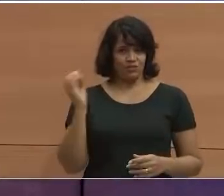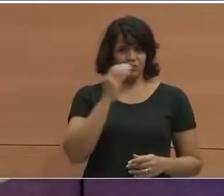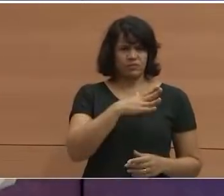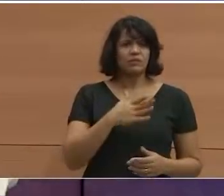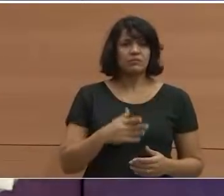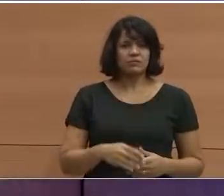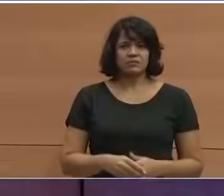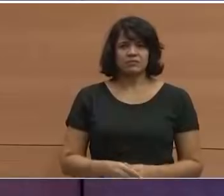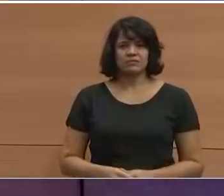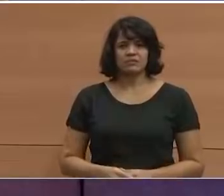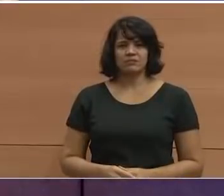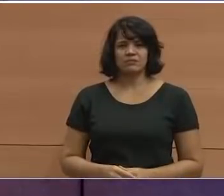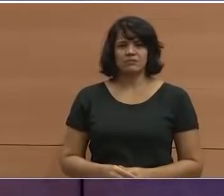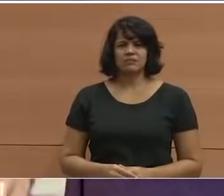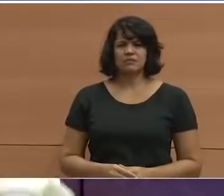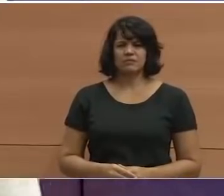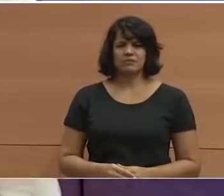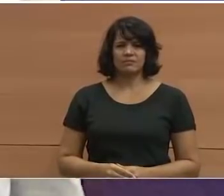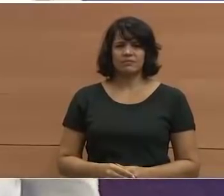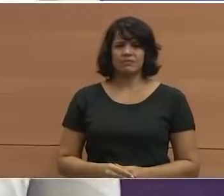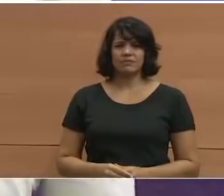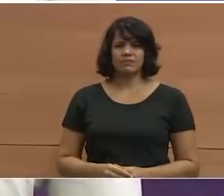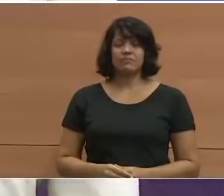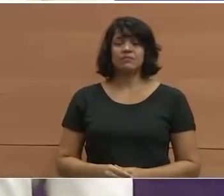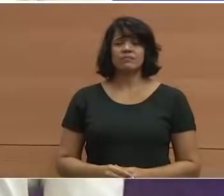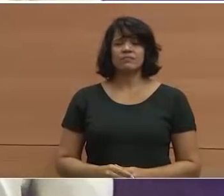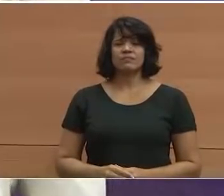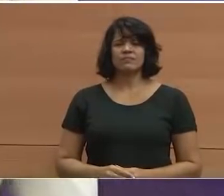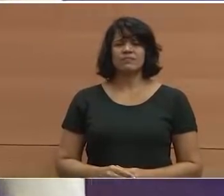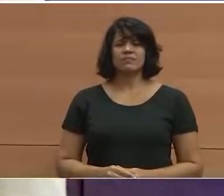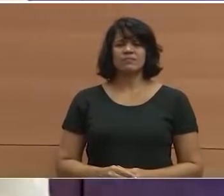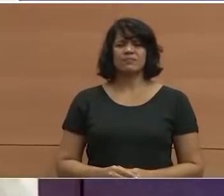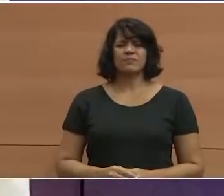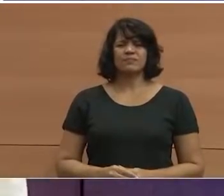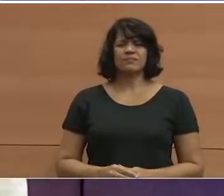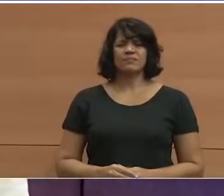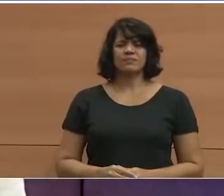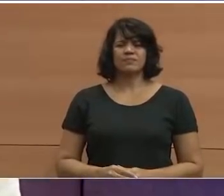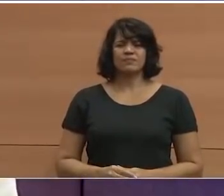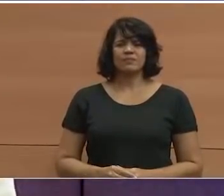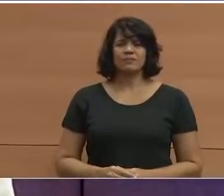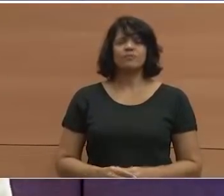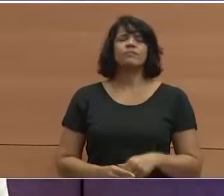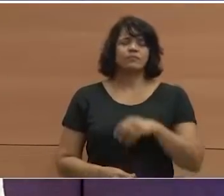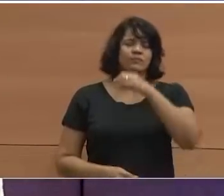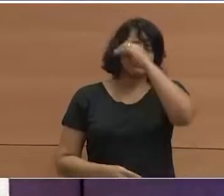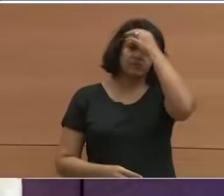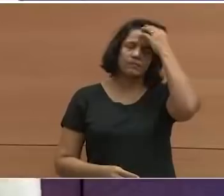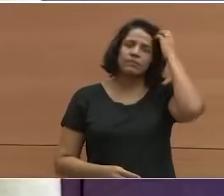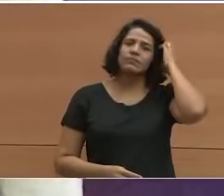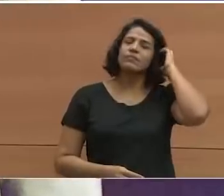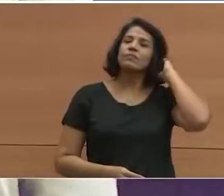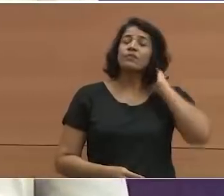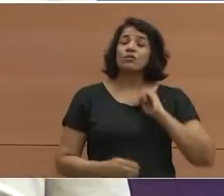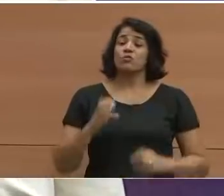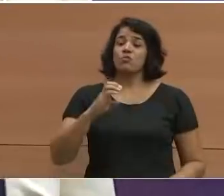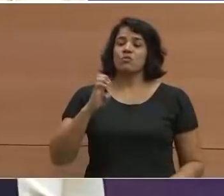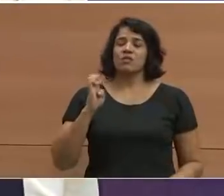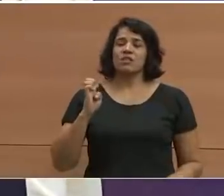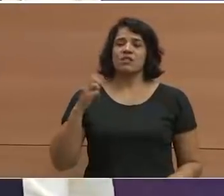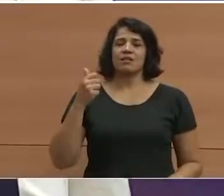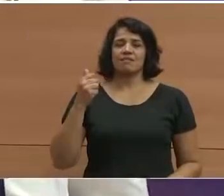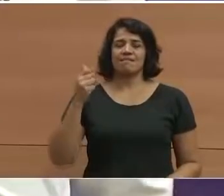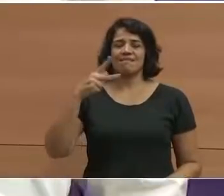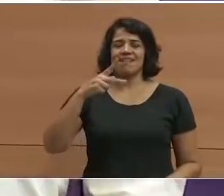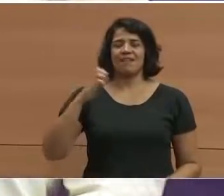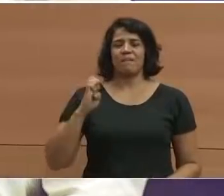para formação de líderes. O SEAP daqui para frente vai ter esse novo foco. O